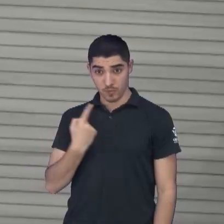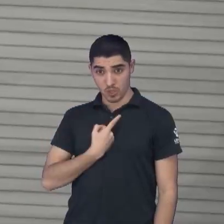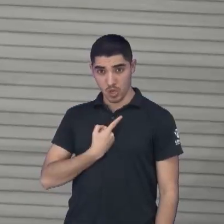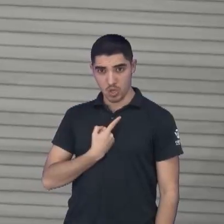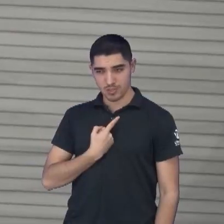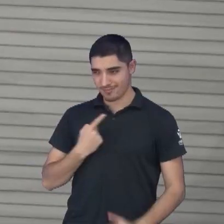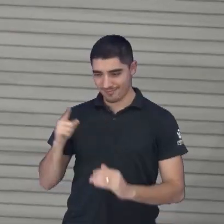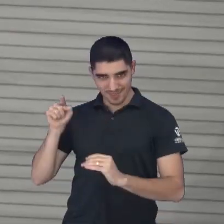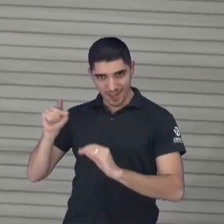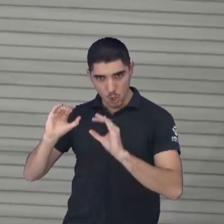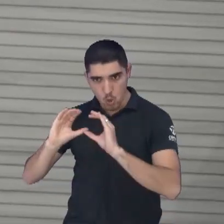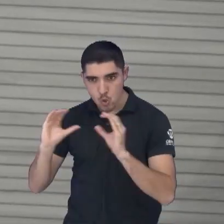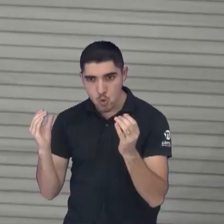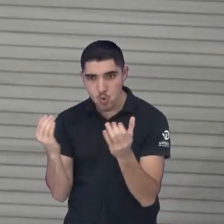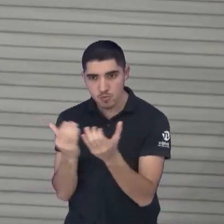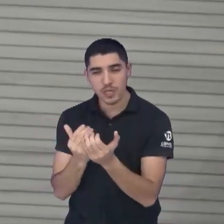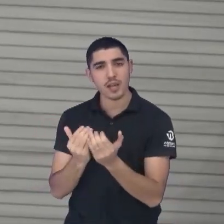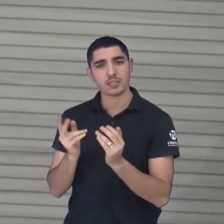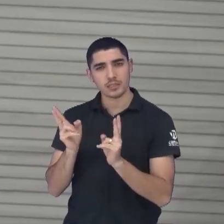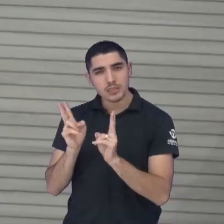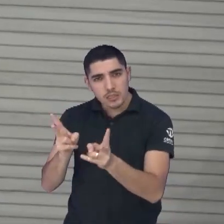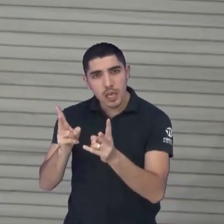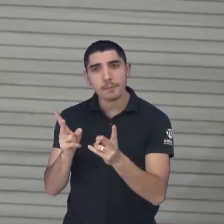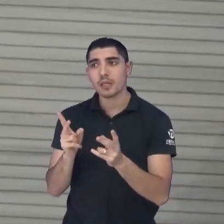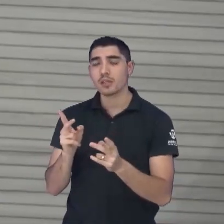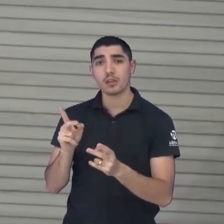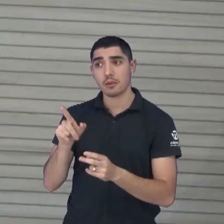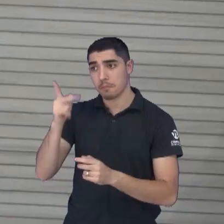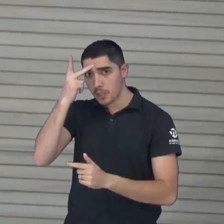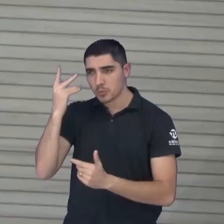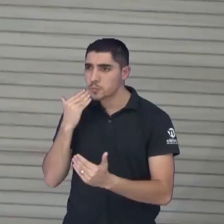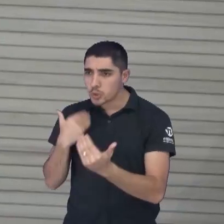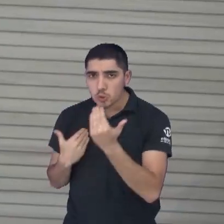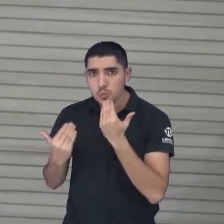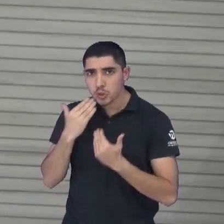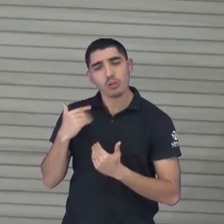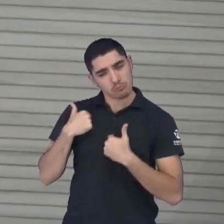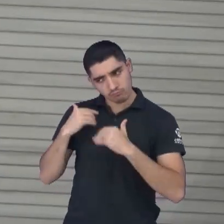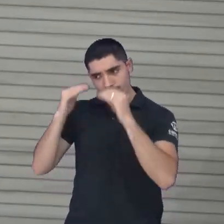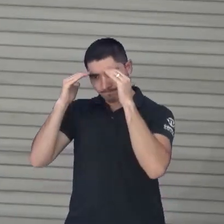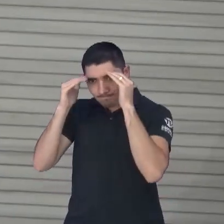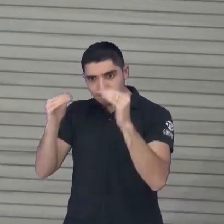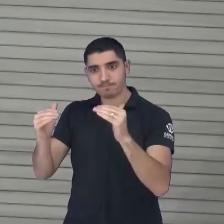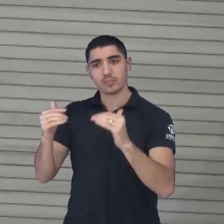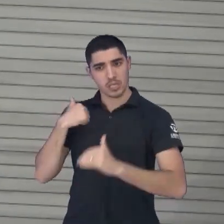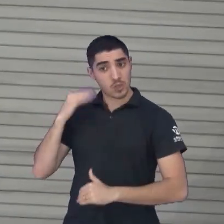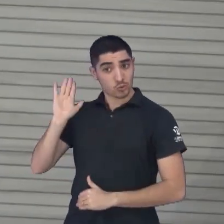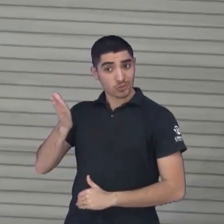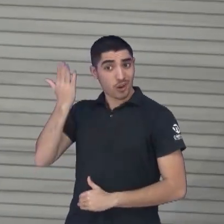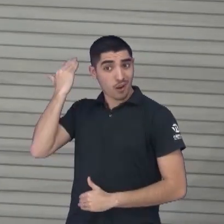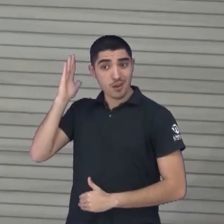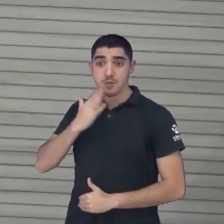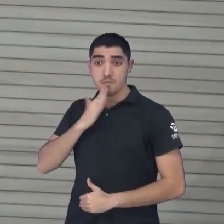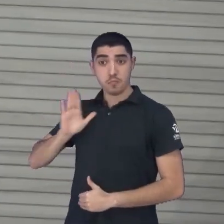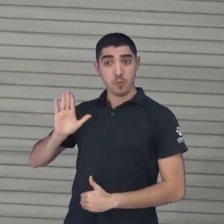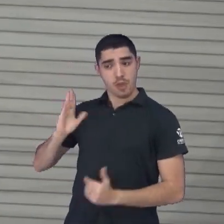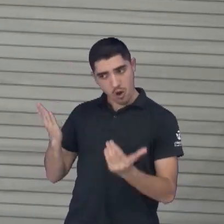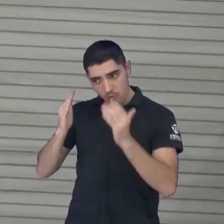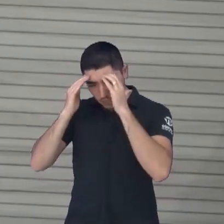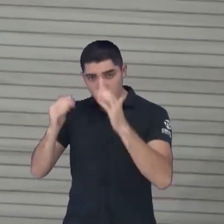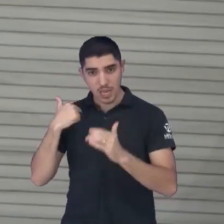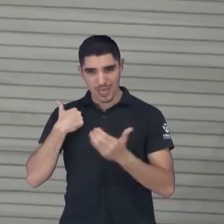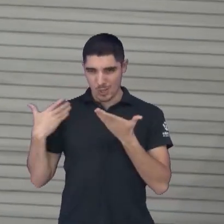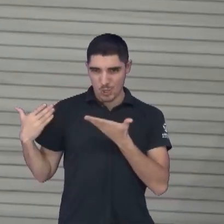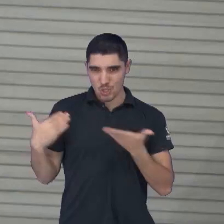na comunidade é honrar a nossa palavra. Quando eu cheguei aqui nessa casa, eu imaginava que o que acontecia lá fora pudesse acontecer